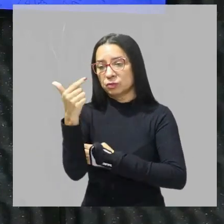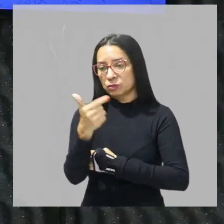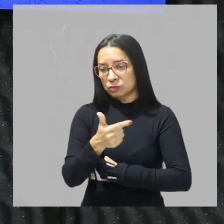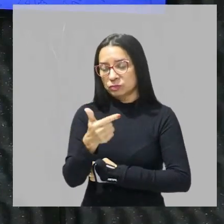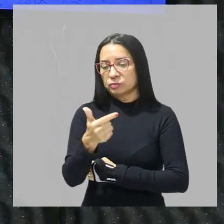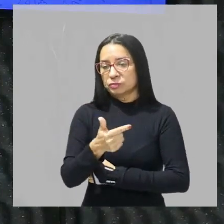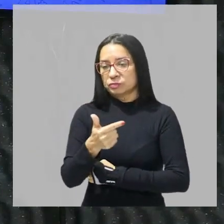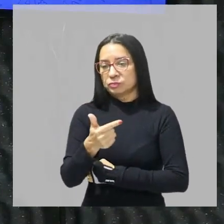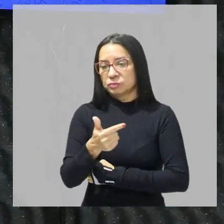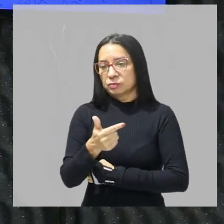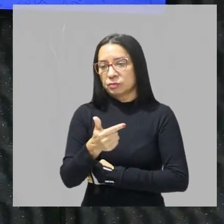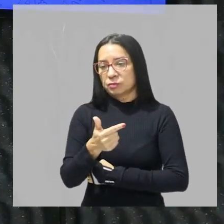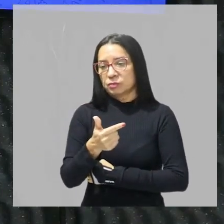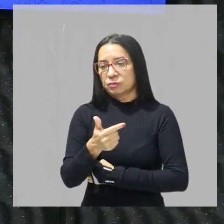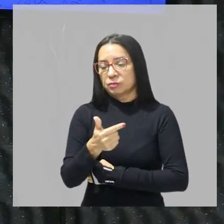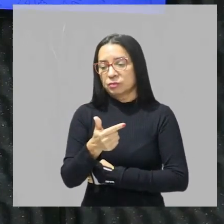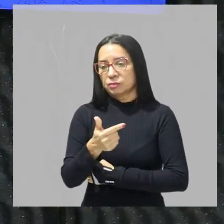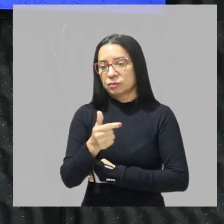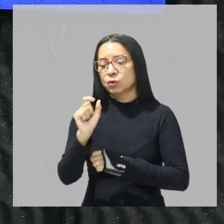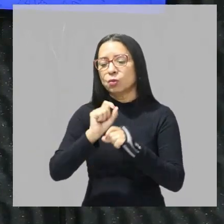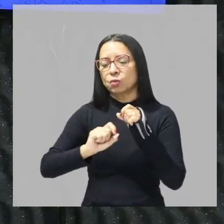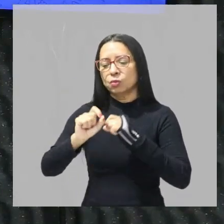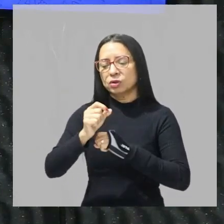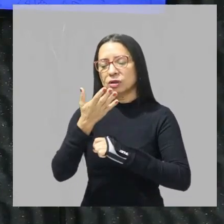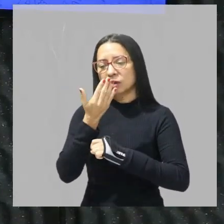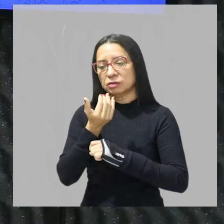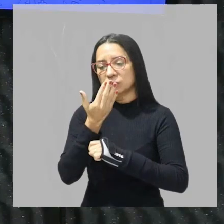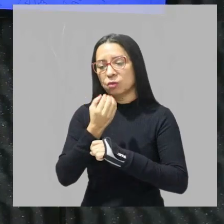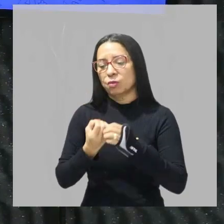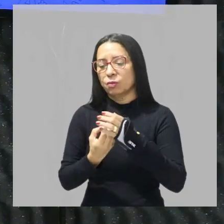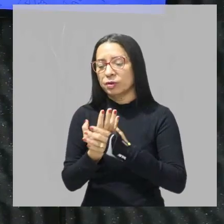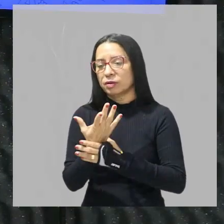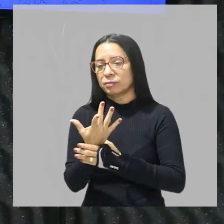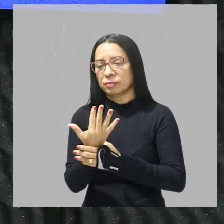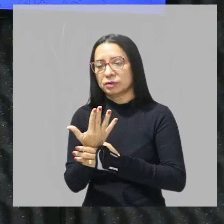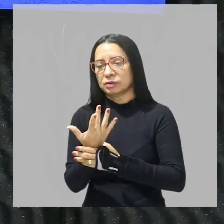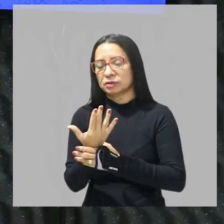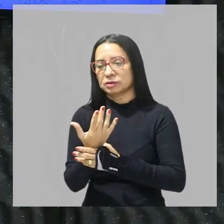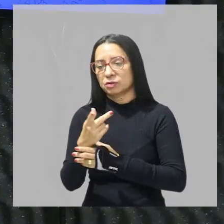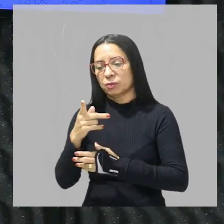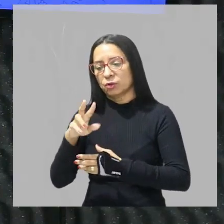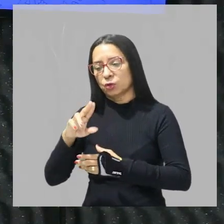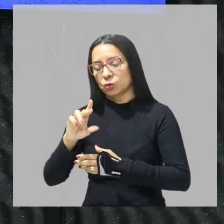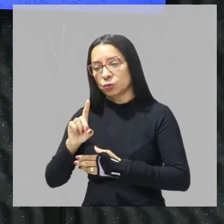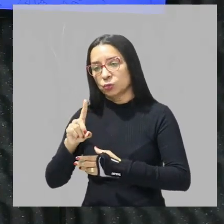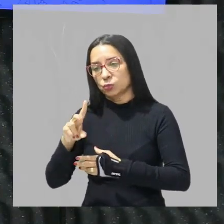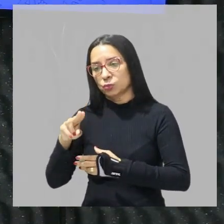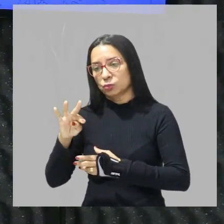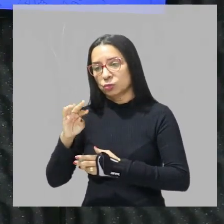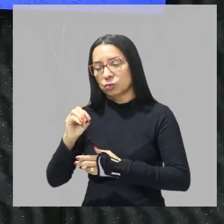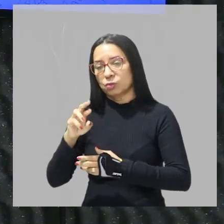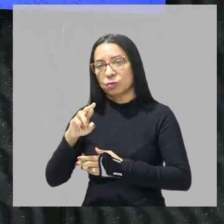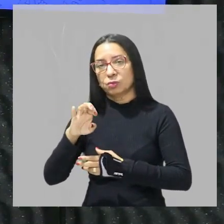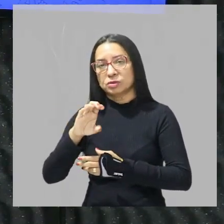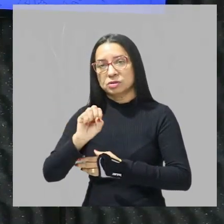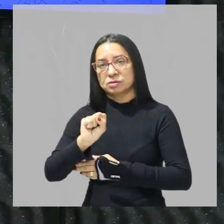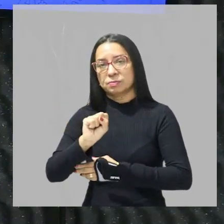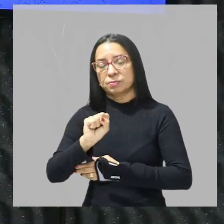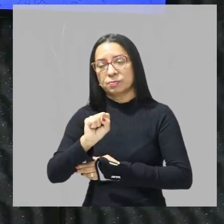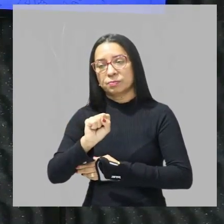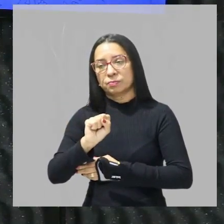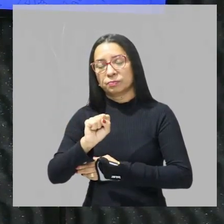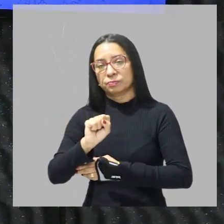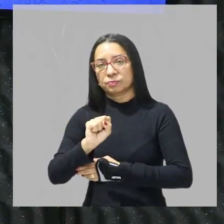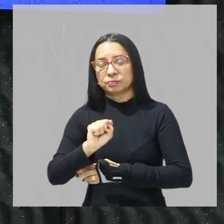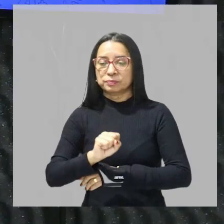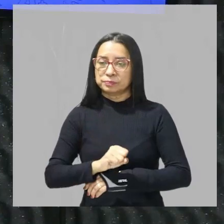Os herbívoros, né, aqueles indivíduos que se alimentam dos produtores, que são consumidores primários ou